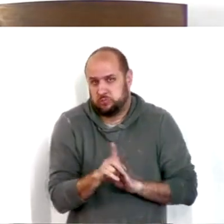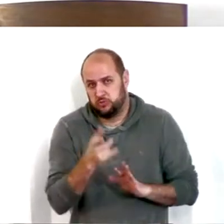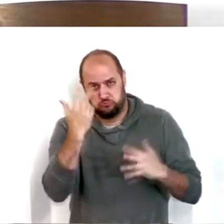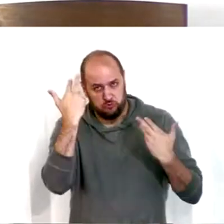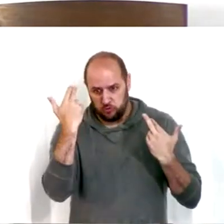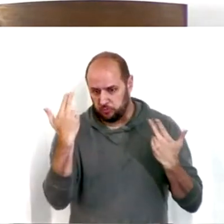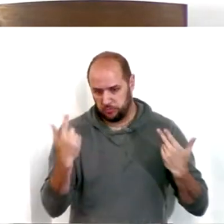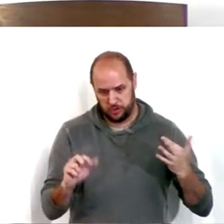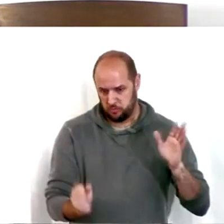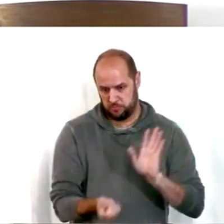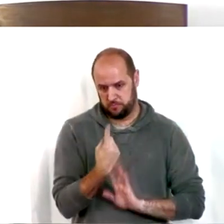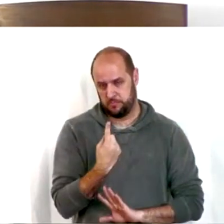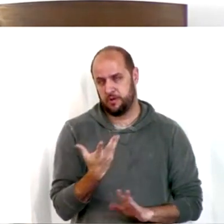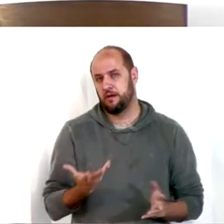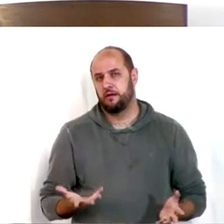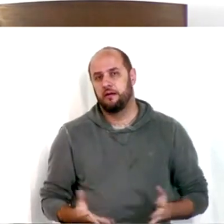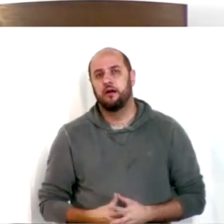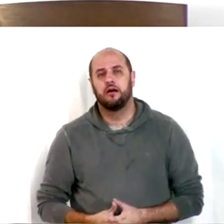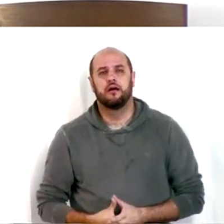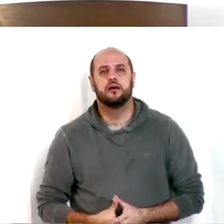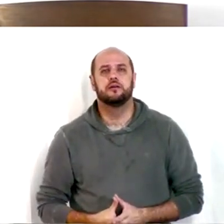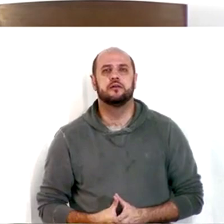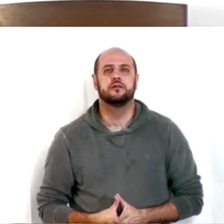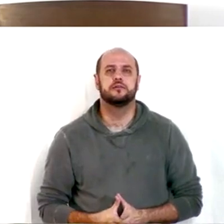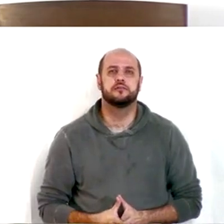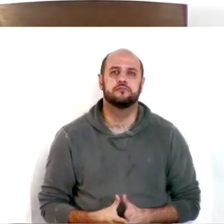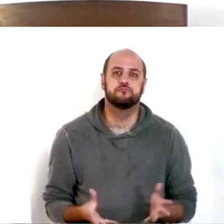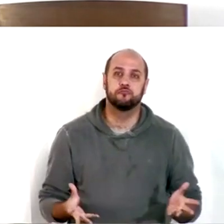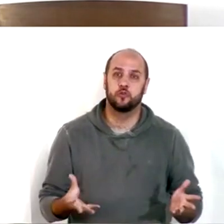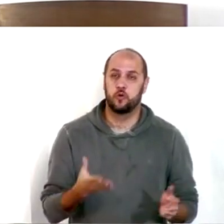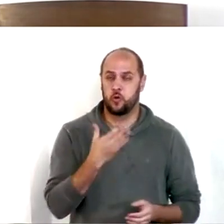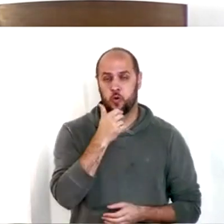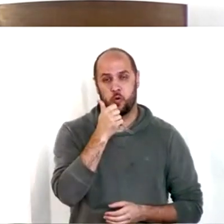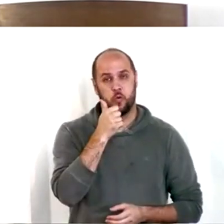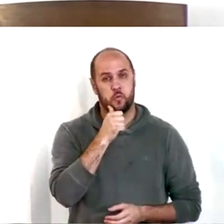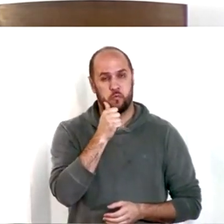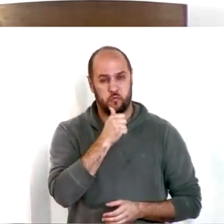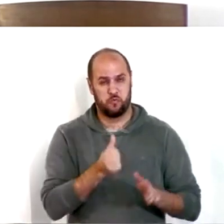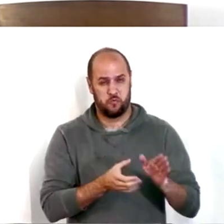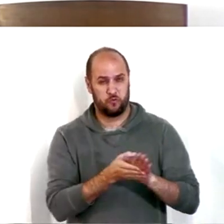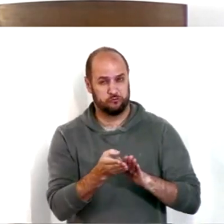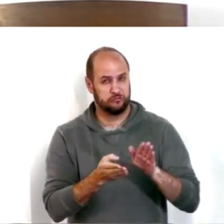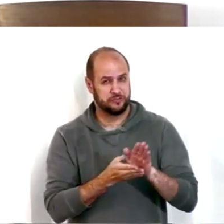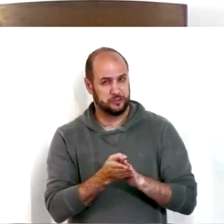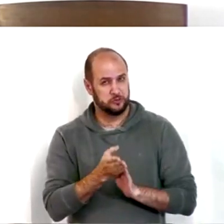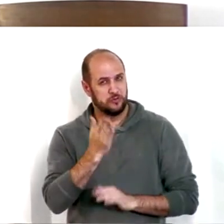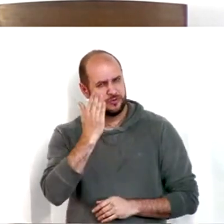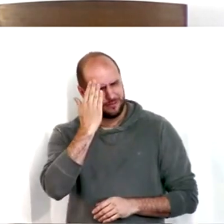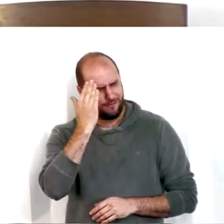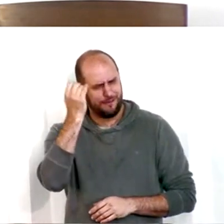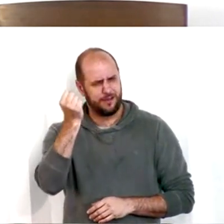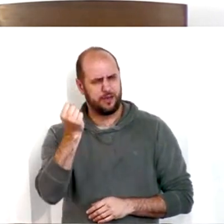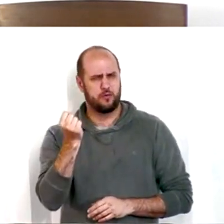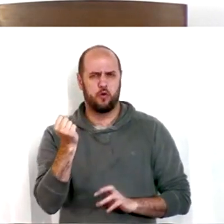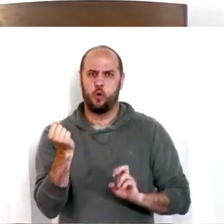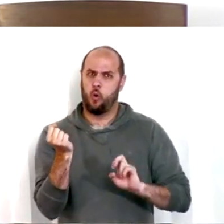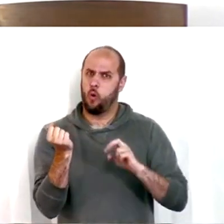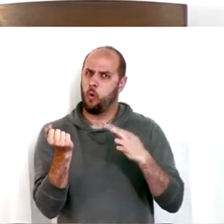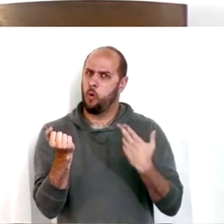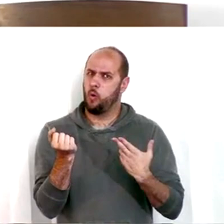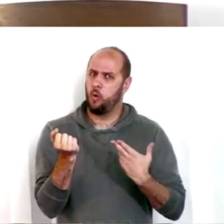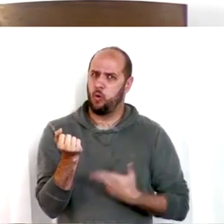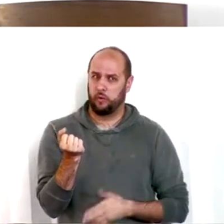que surge do texto. Será que o conselho de Noemi foi sábio? Ou ela criou